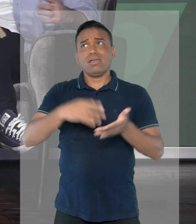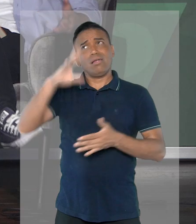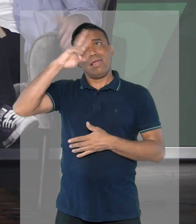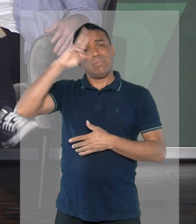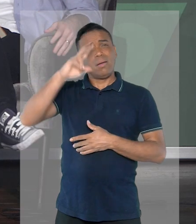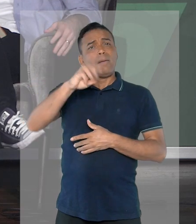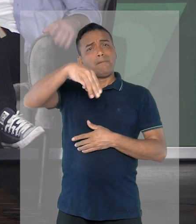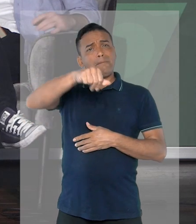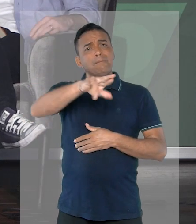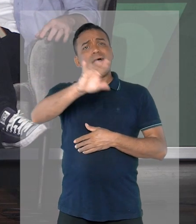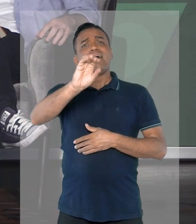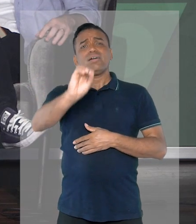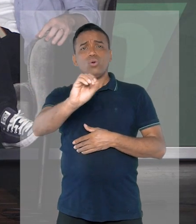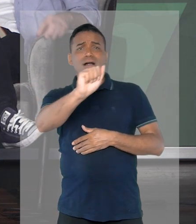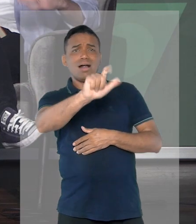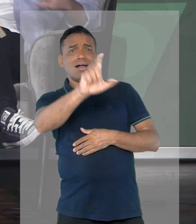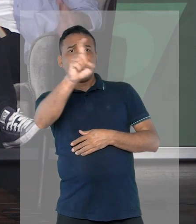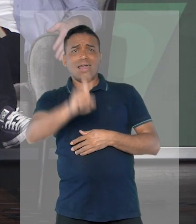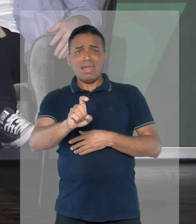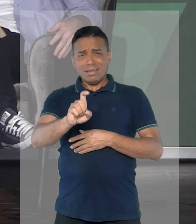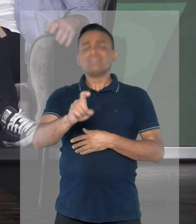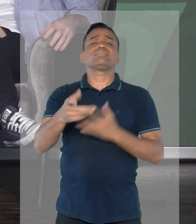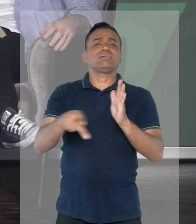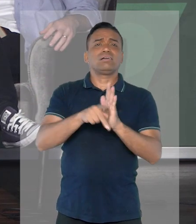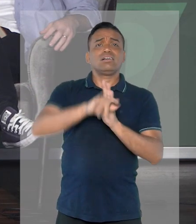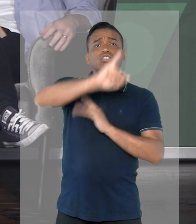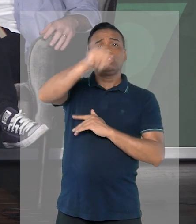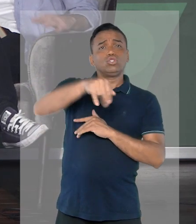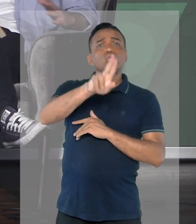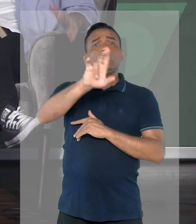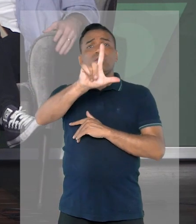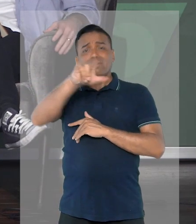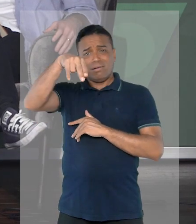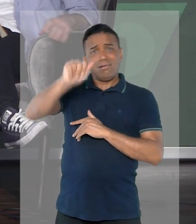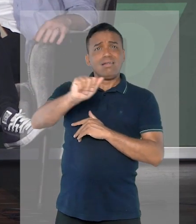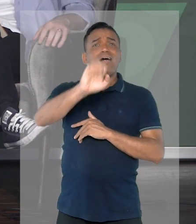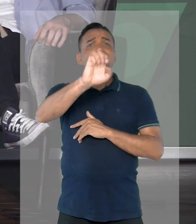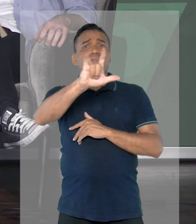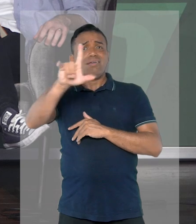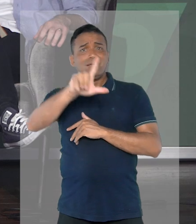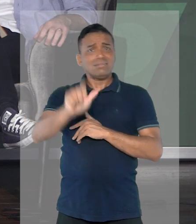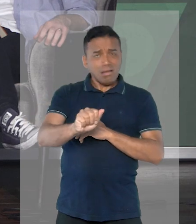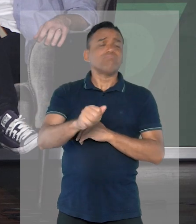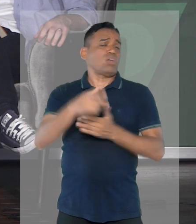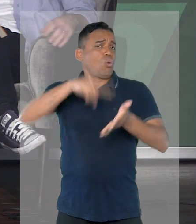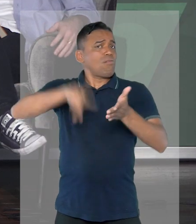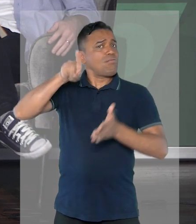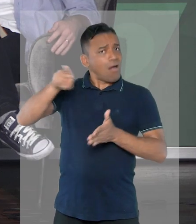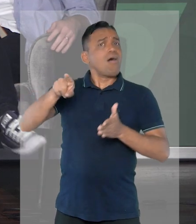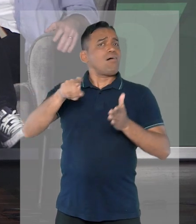de ler Mário Alex Rosa pela primeira vez ali, de ler Ana Elisa Ribeiro pela primeira vez ali. É um lugar muito, muito bom de estar.